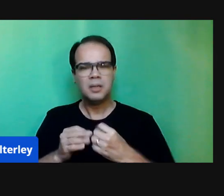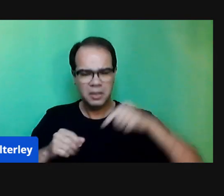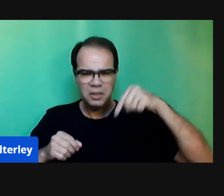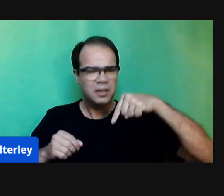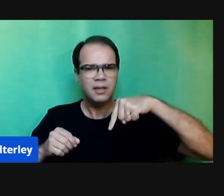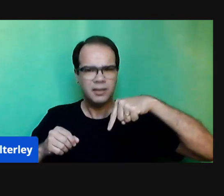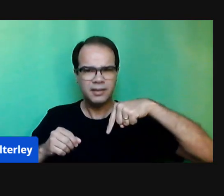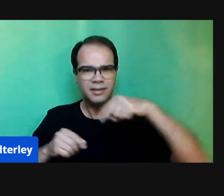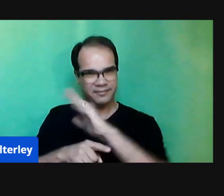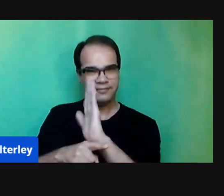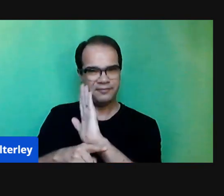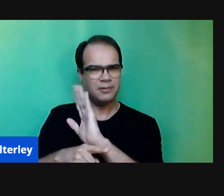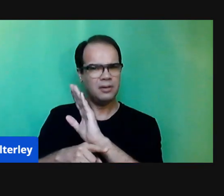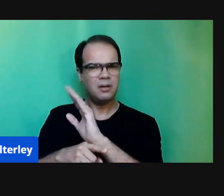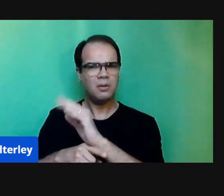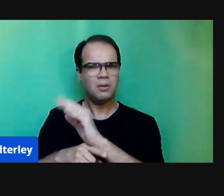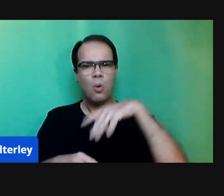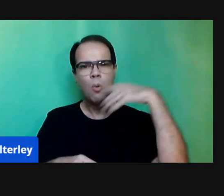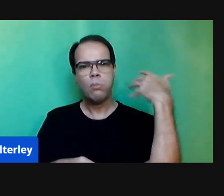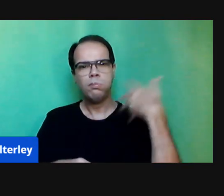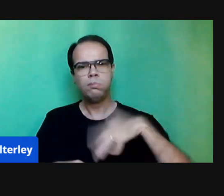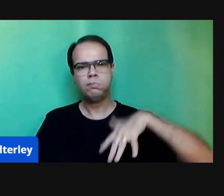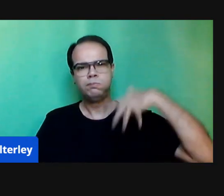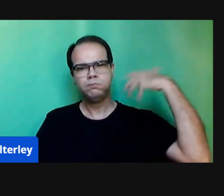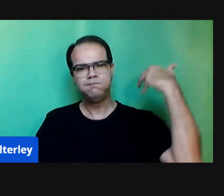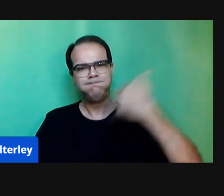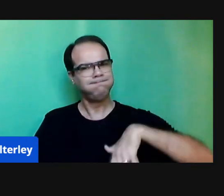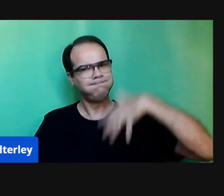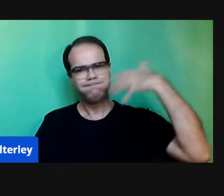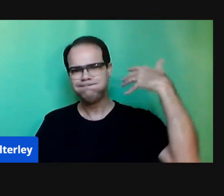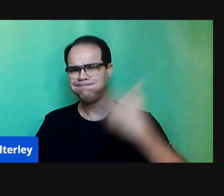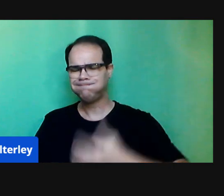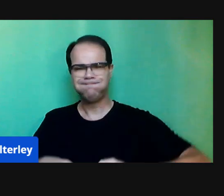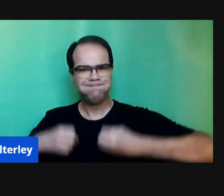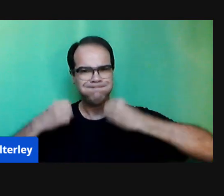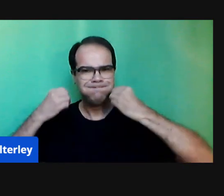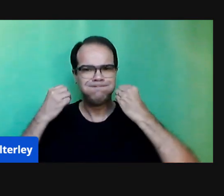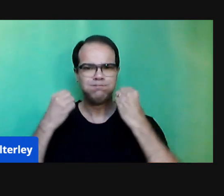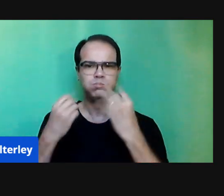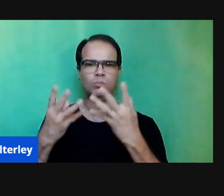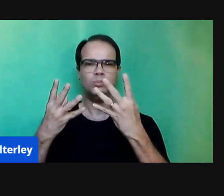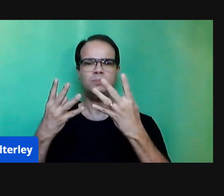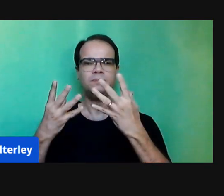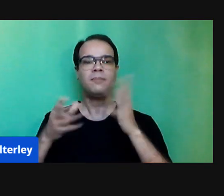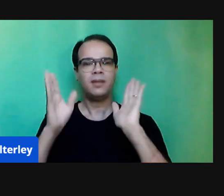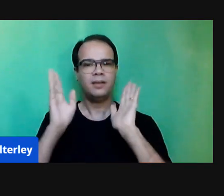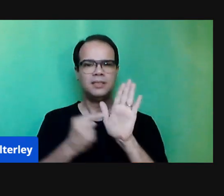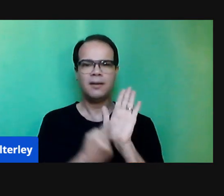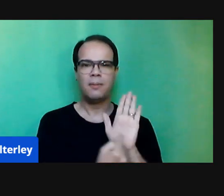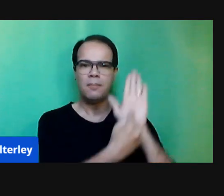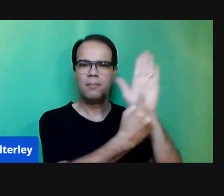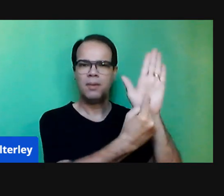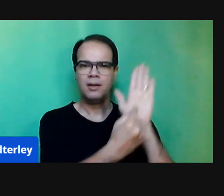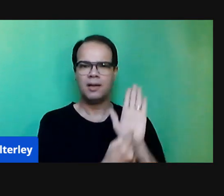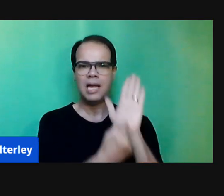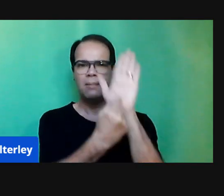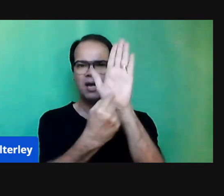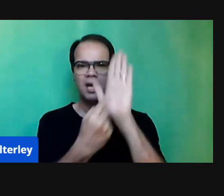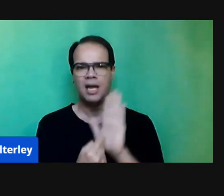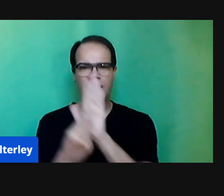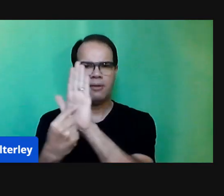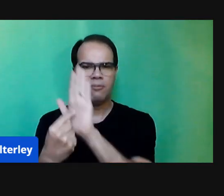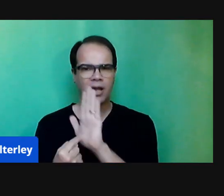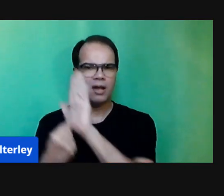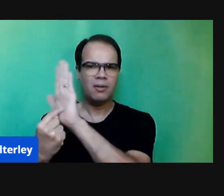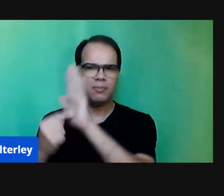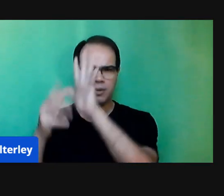nacionais, internacionais, que a gente tem certeza que esse trabalho vai longe. E a gente inscreveu para ajudar na finalização,